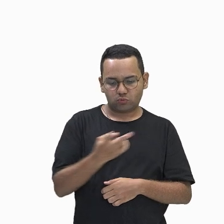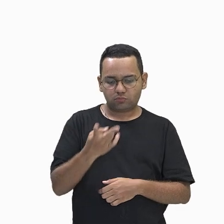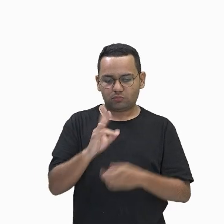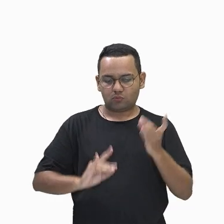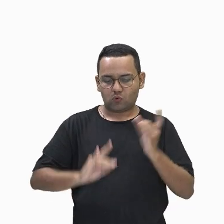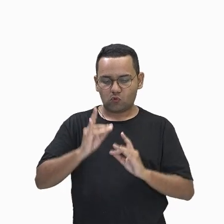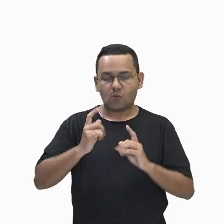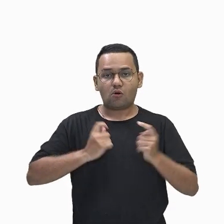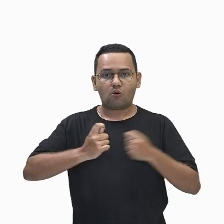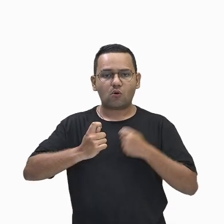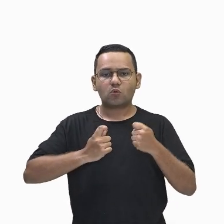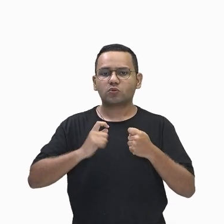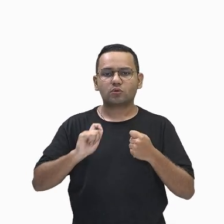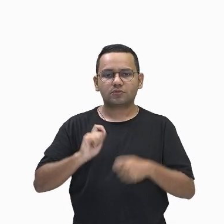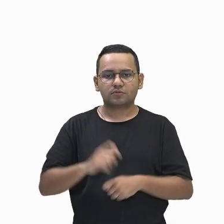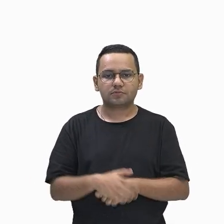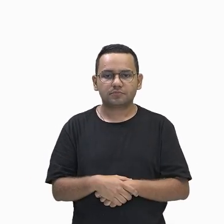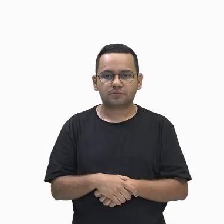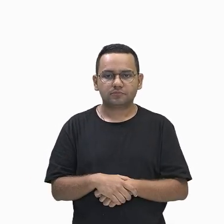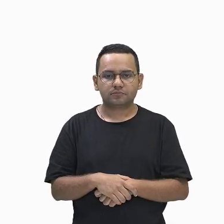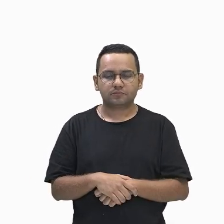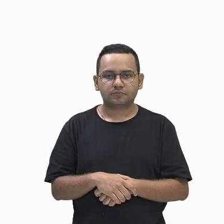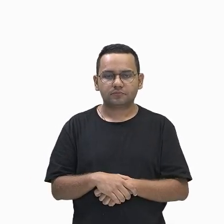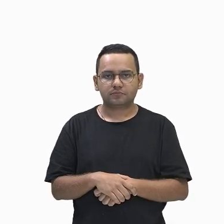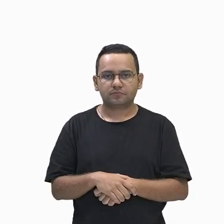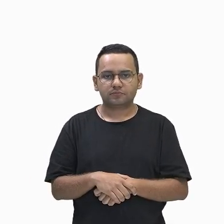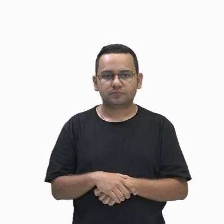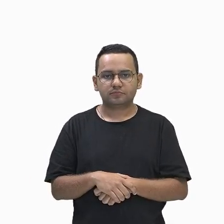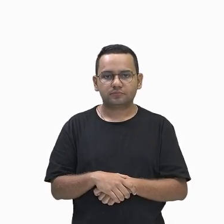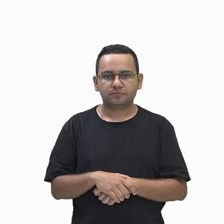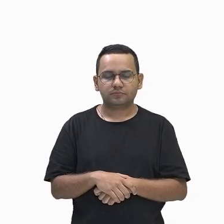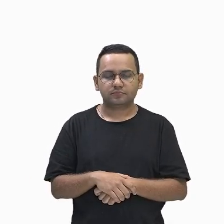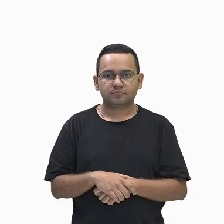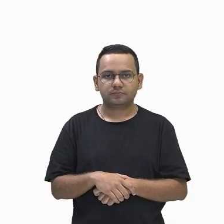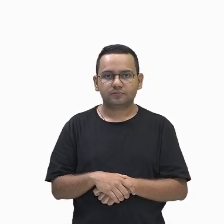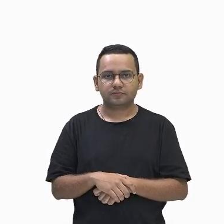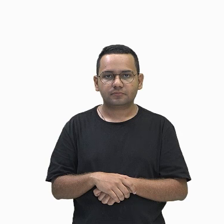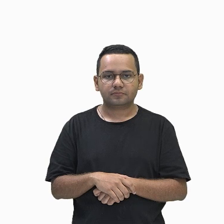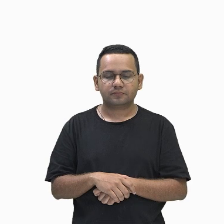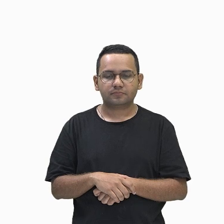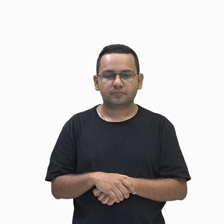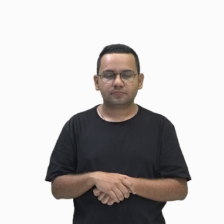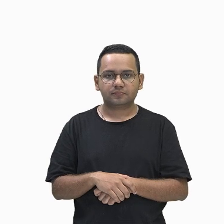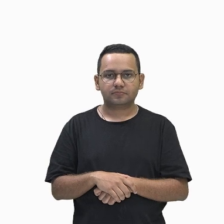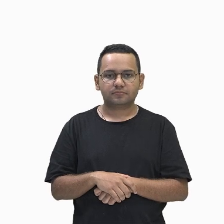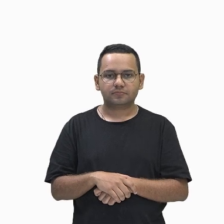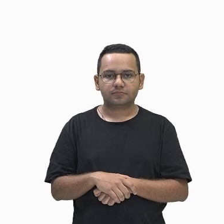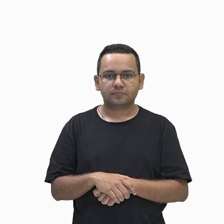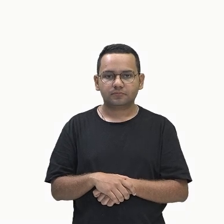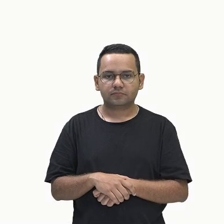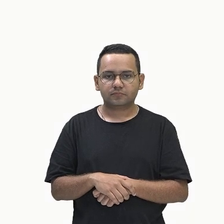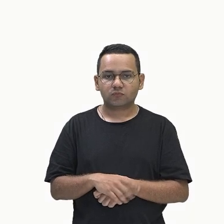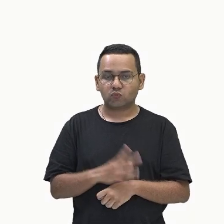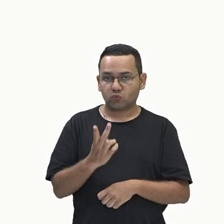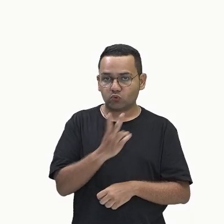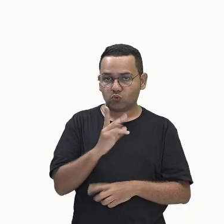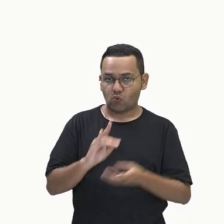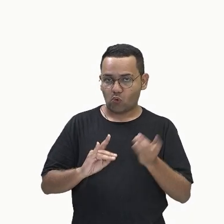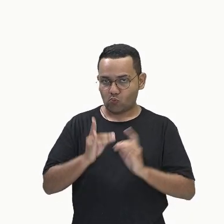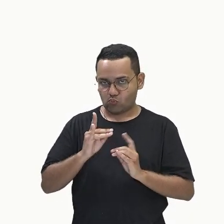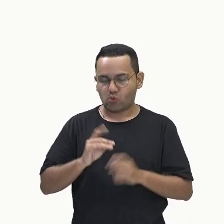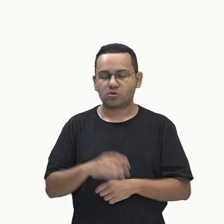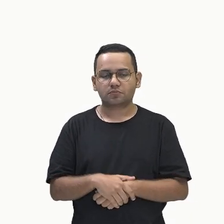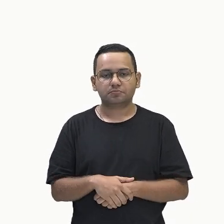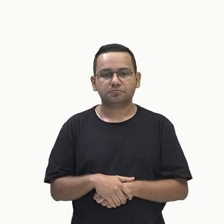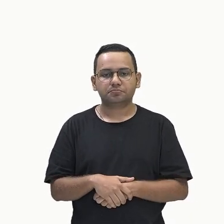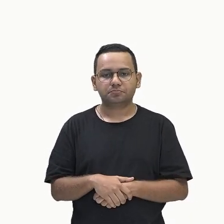regulam, deixa eu circular isso para vocês, deixa eu destacar para ninguém esquecer. Insulina e glucagon, eles estão relacionados, né,